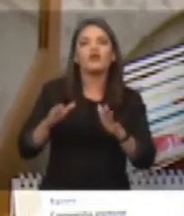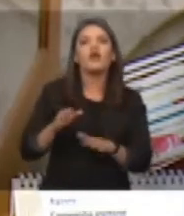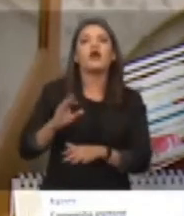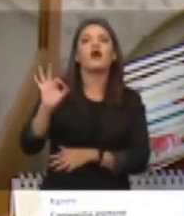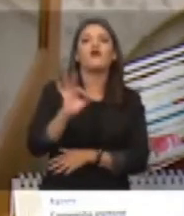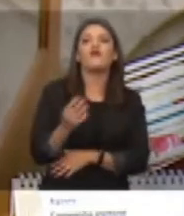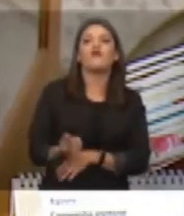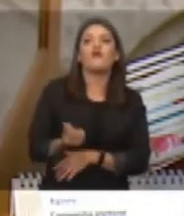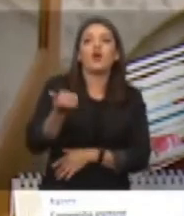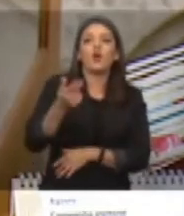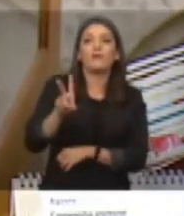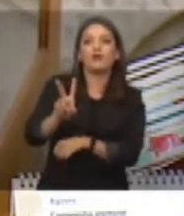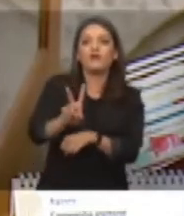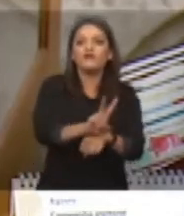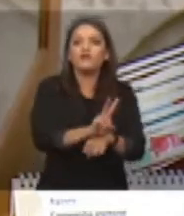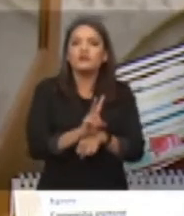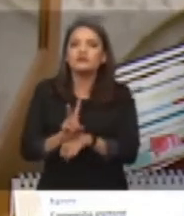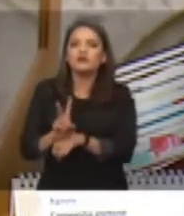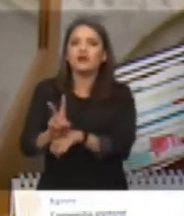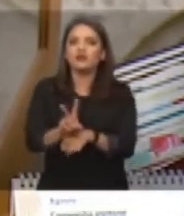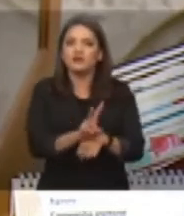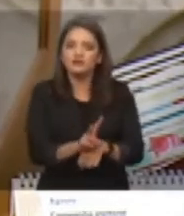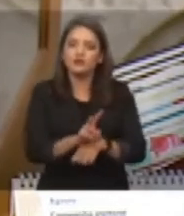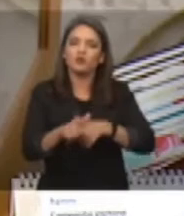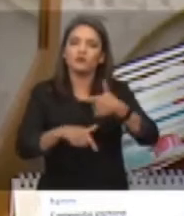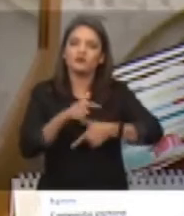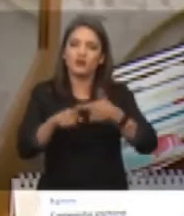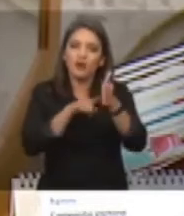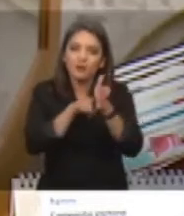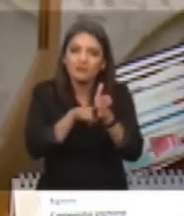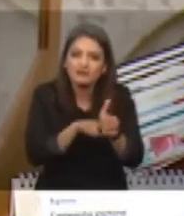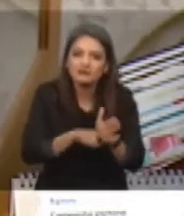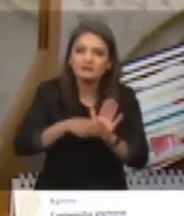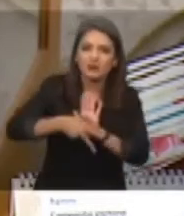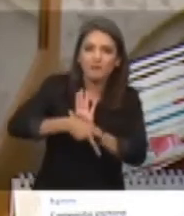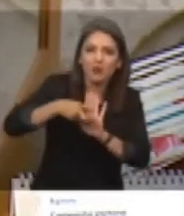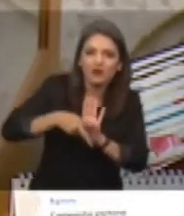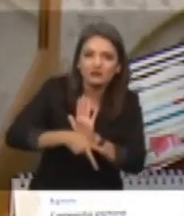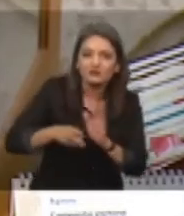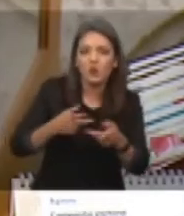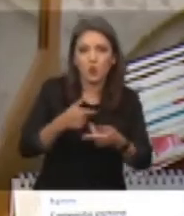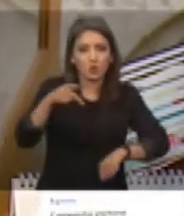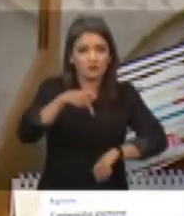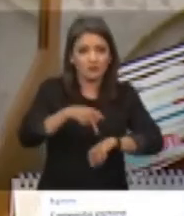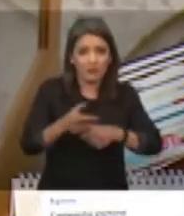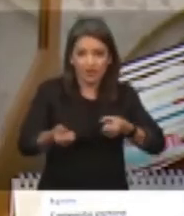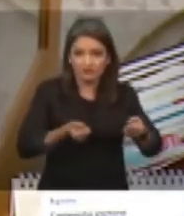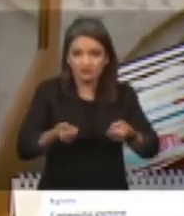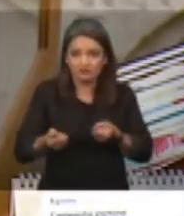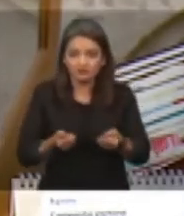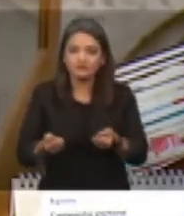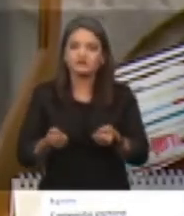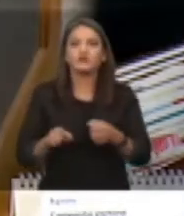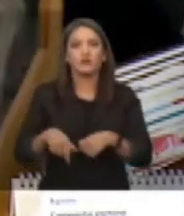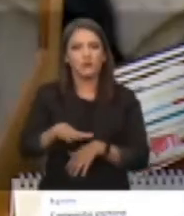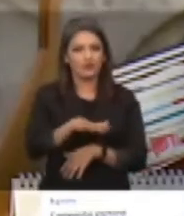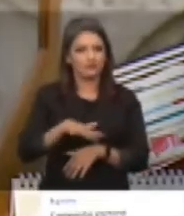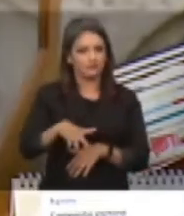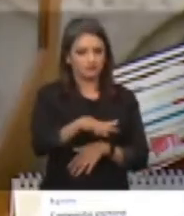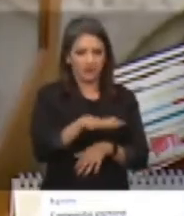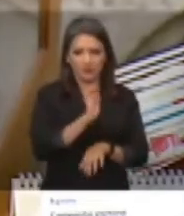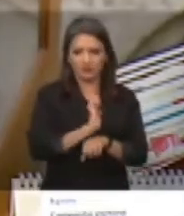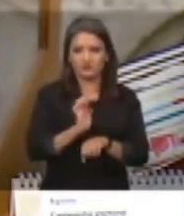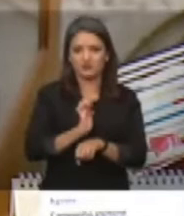para fiscalizar as atividades de pesquisa, lavra, exploração e aproveitamento de minérios no respectivo território,